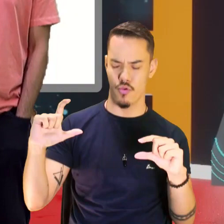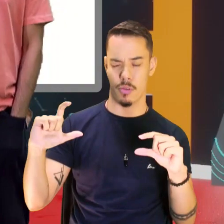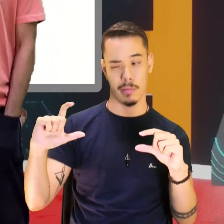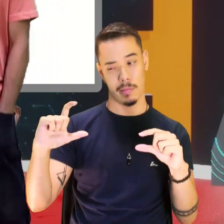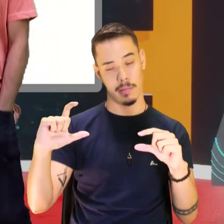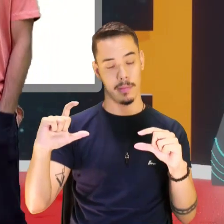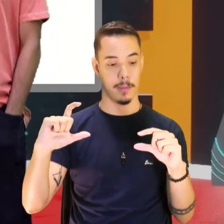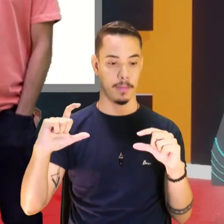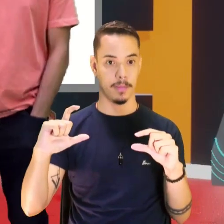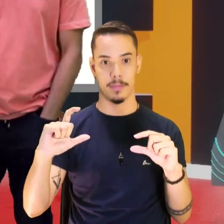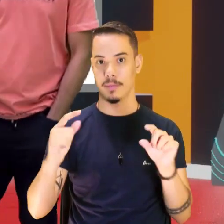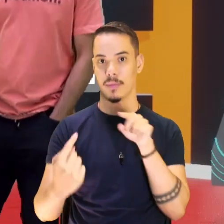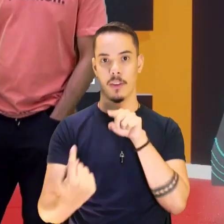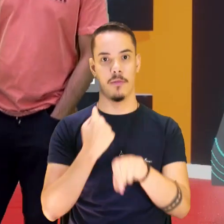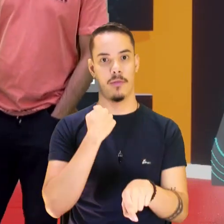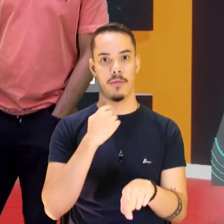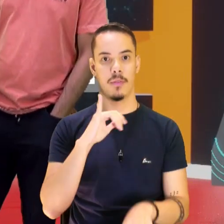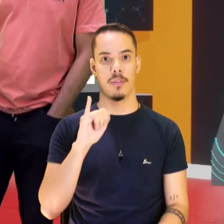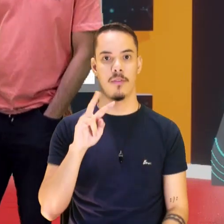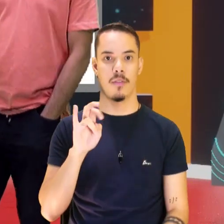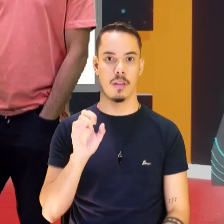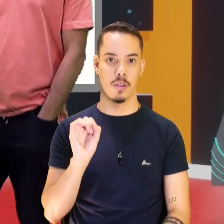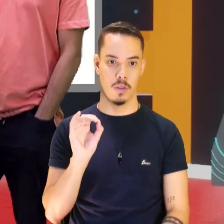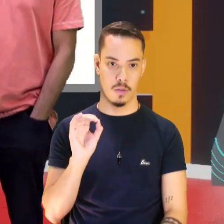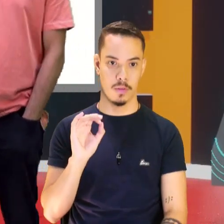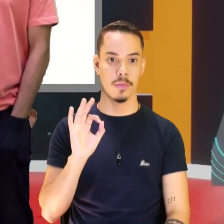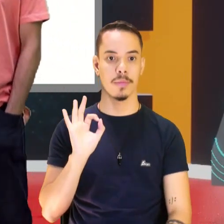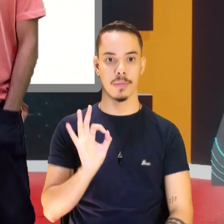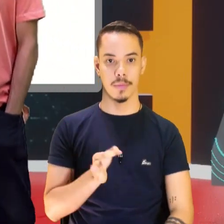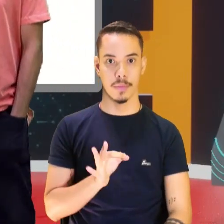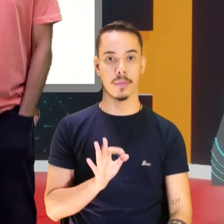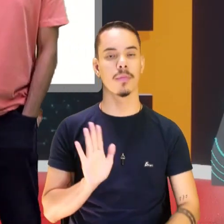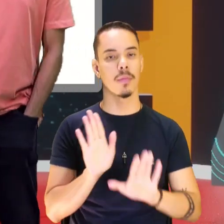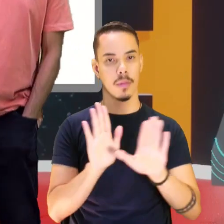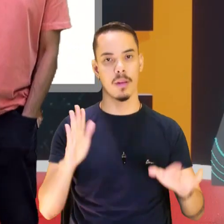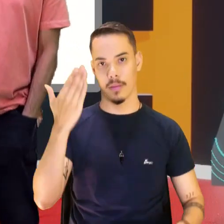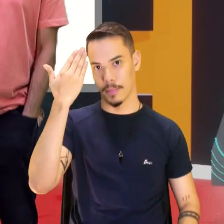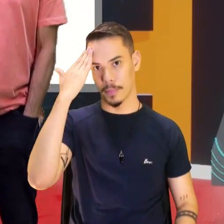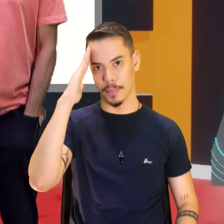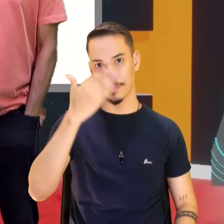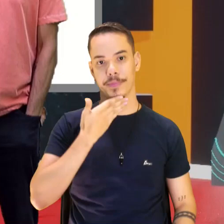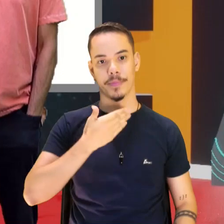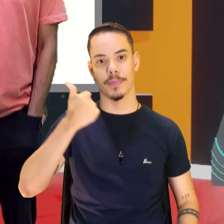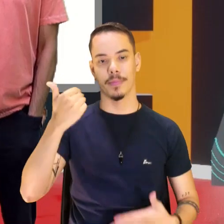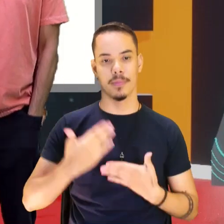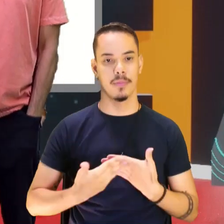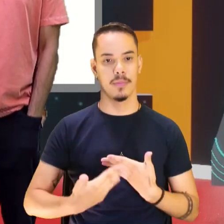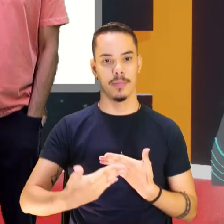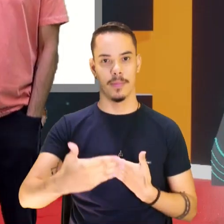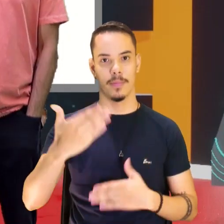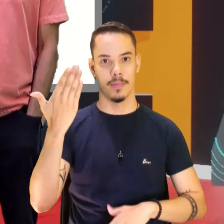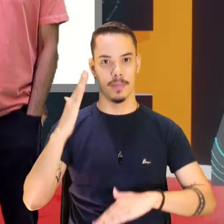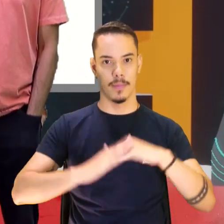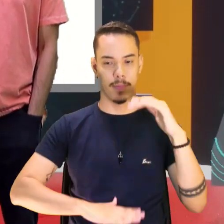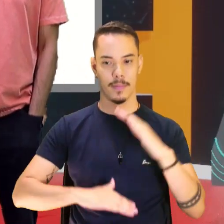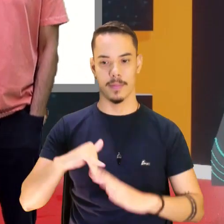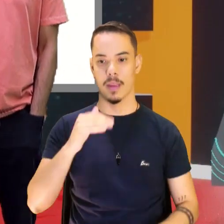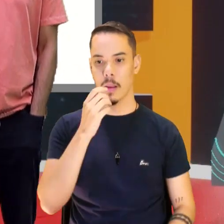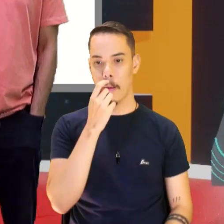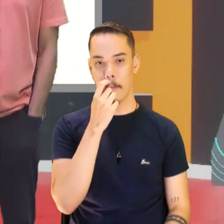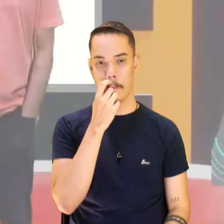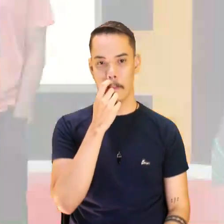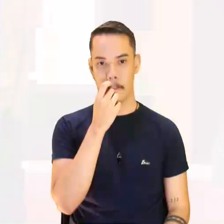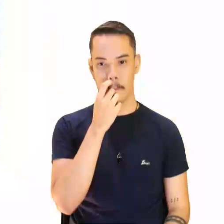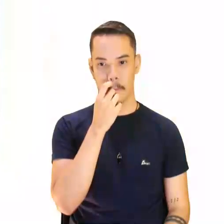para outra? Inverso. Inverso. Isso, claro, que a gente vai entender melhor, mais do que na teoria é na prática. Então, vamos de exemplos.